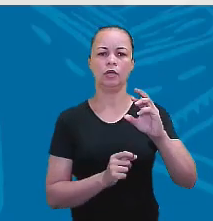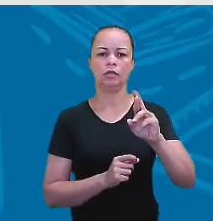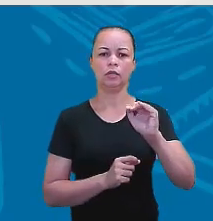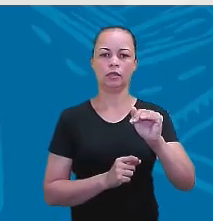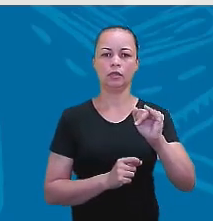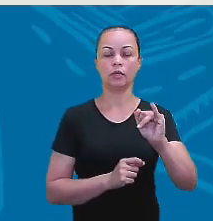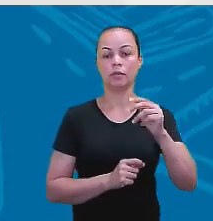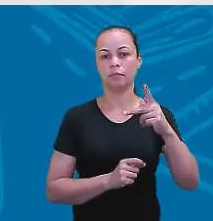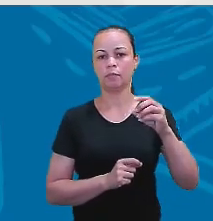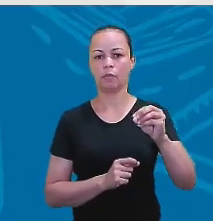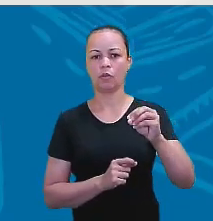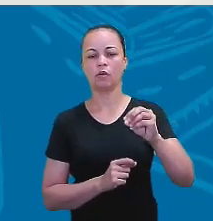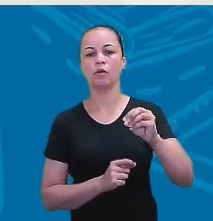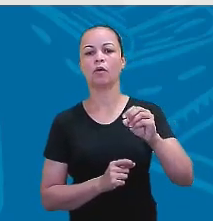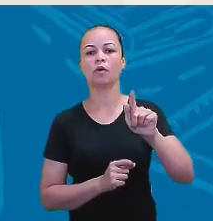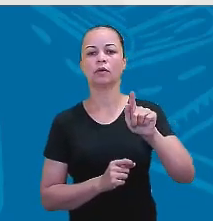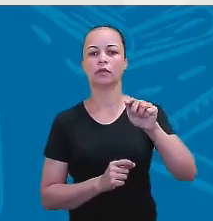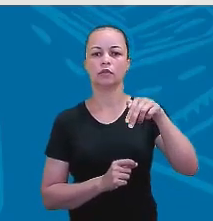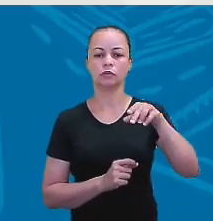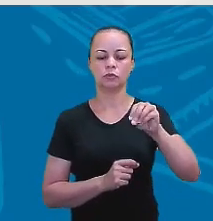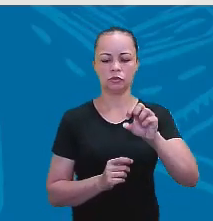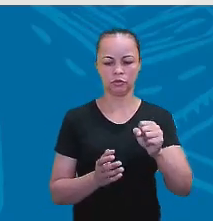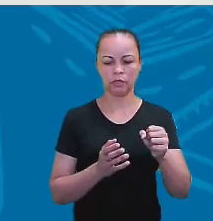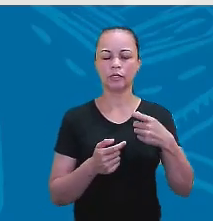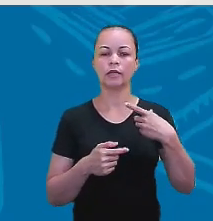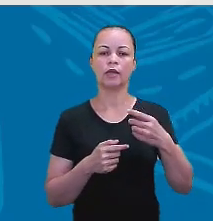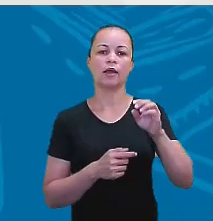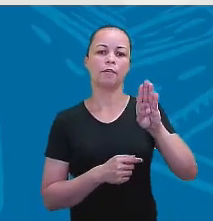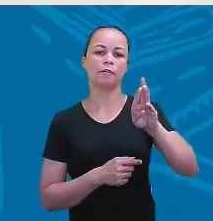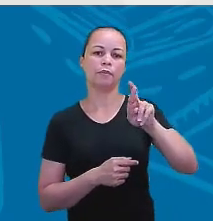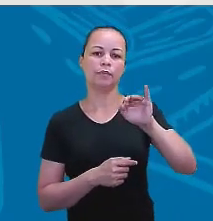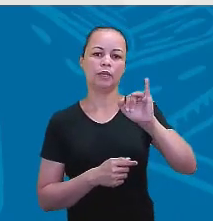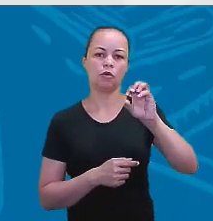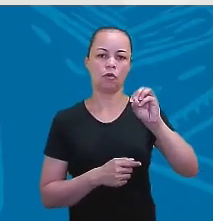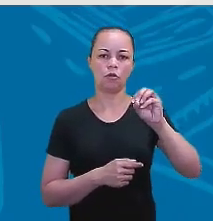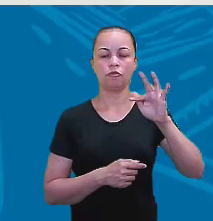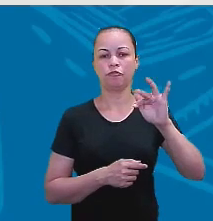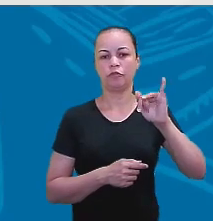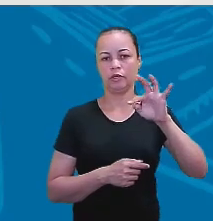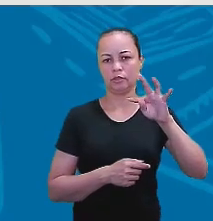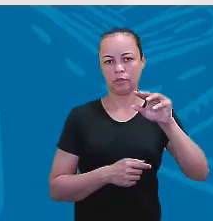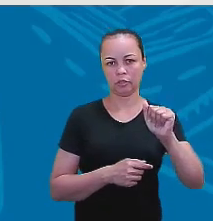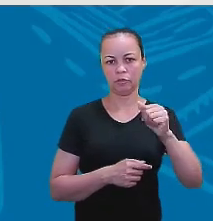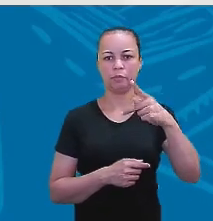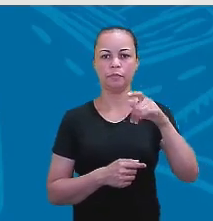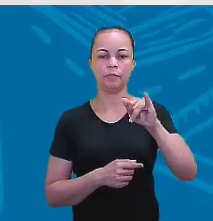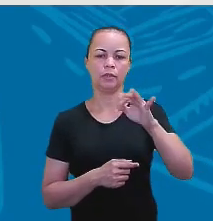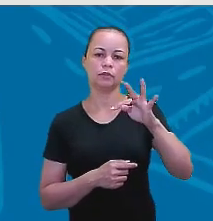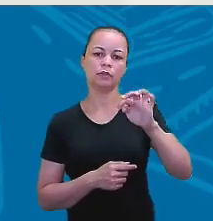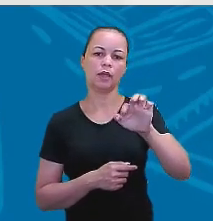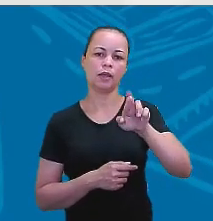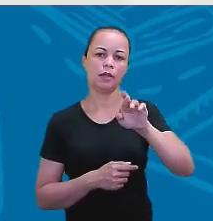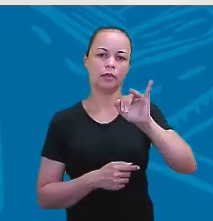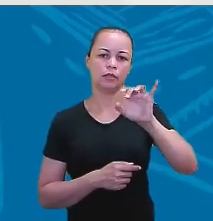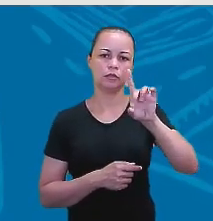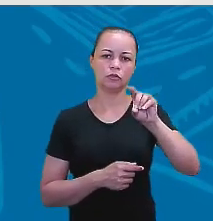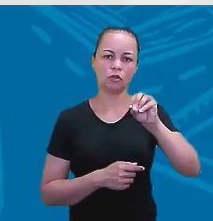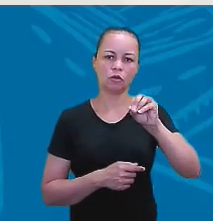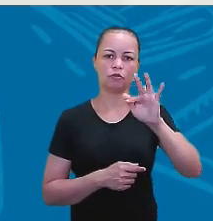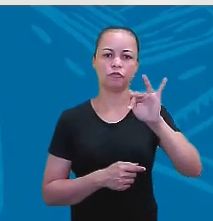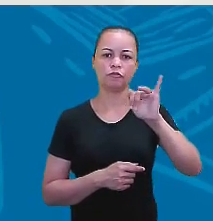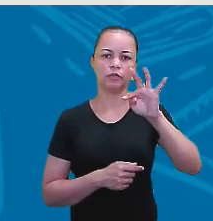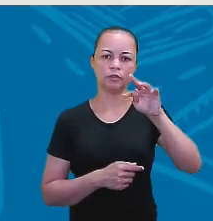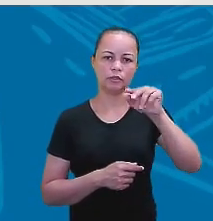Exemplo, briófitas e pteridófitas. Vê que informação massa. Faz toda a diferença. Isso é que é legal,